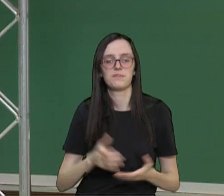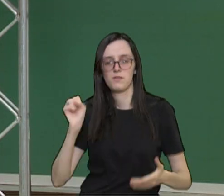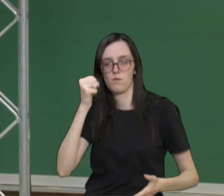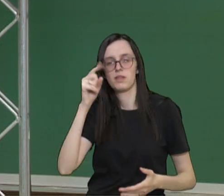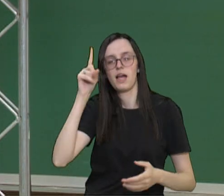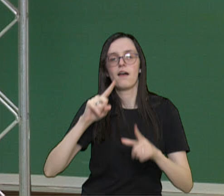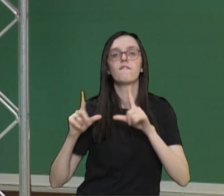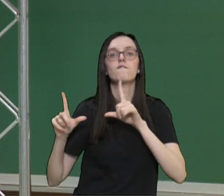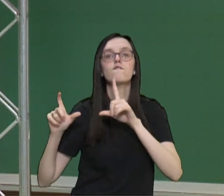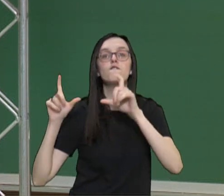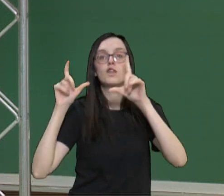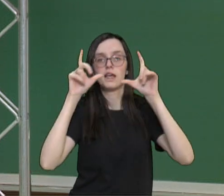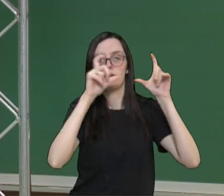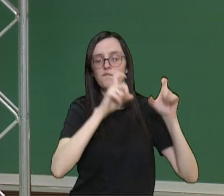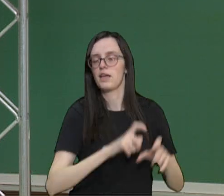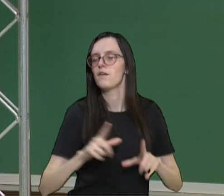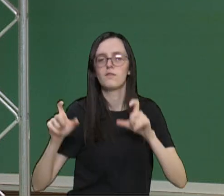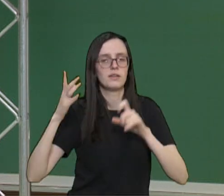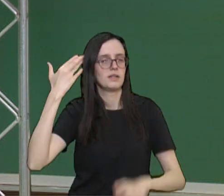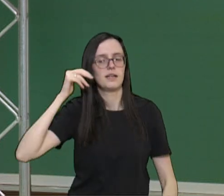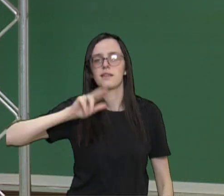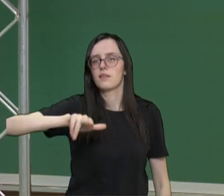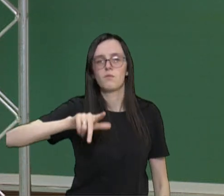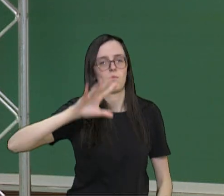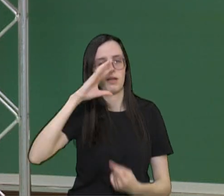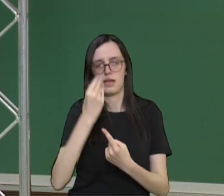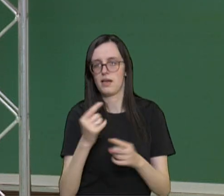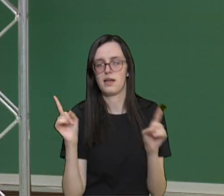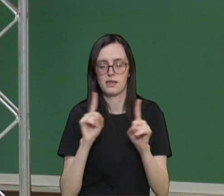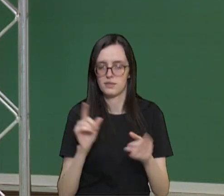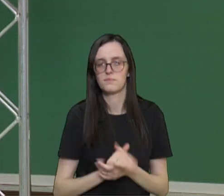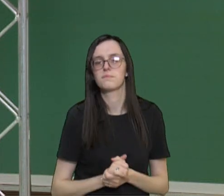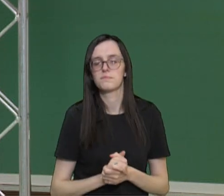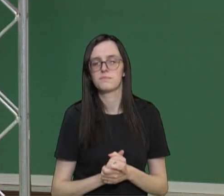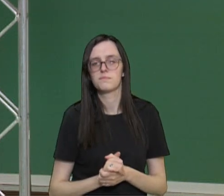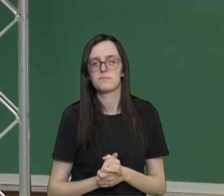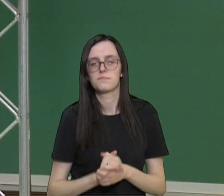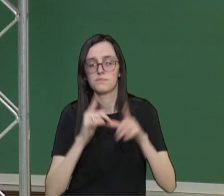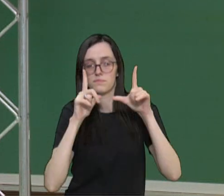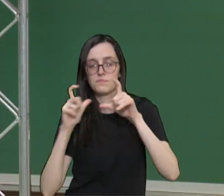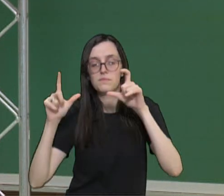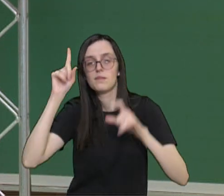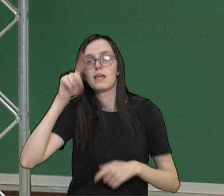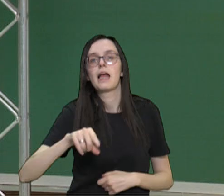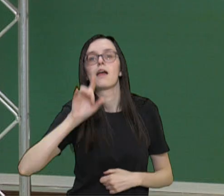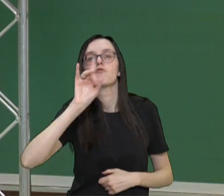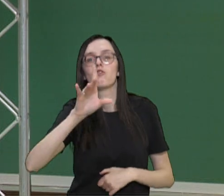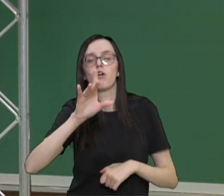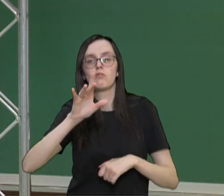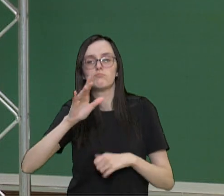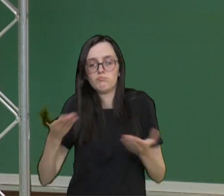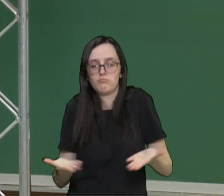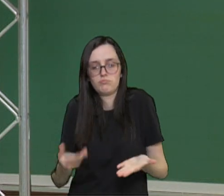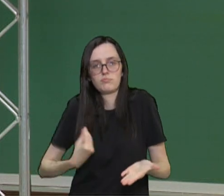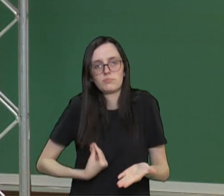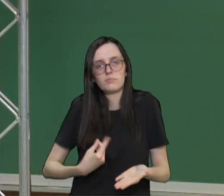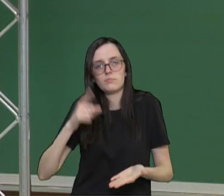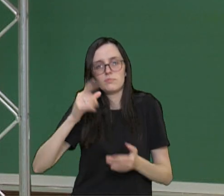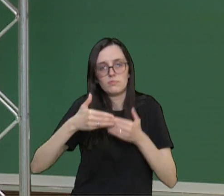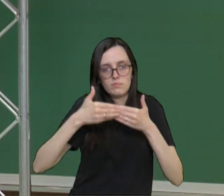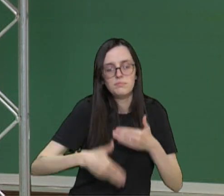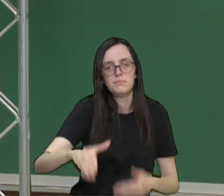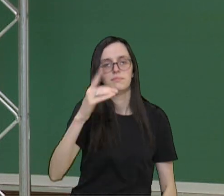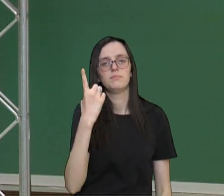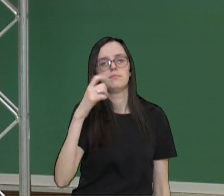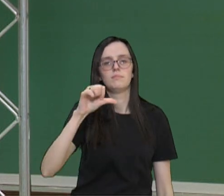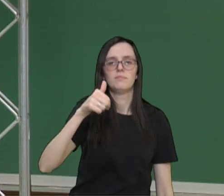Fotografia. Fotografia não, como eu falei, não era considerada arte, tá? Ela só foi considerada nessa nova concepção, tá? A partir de